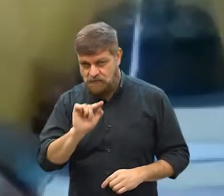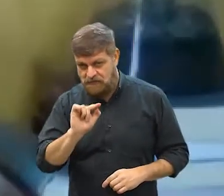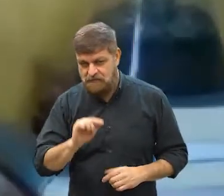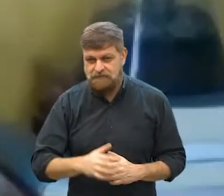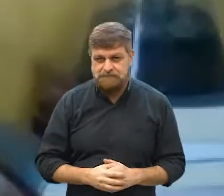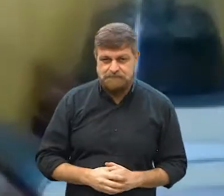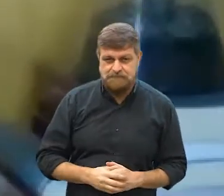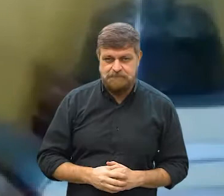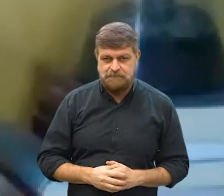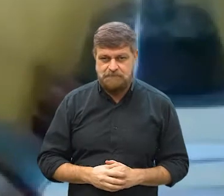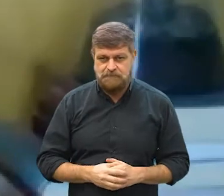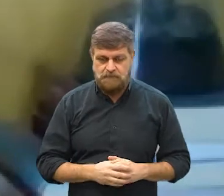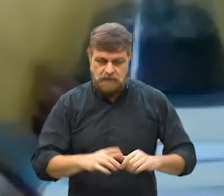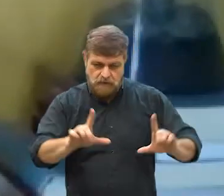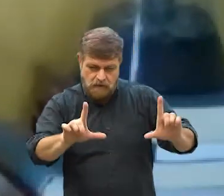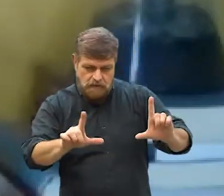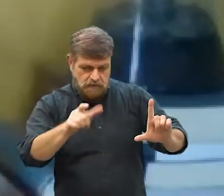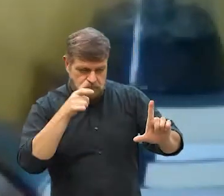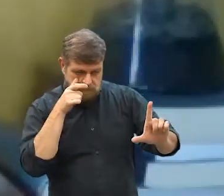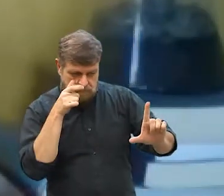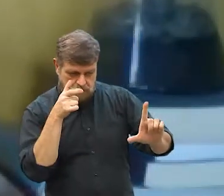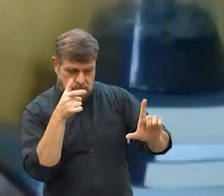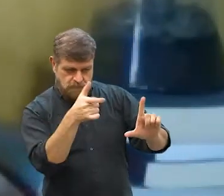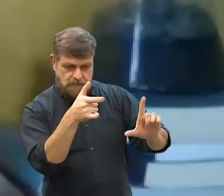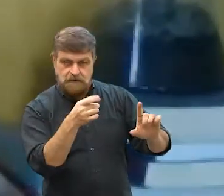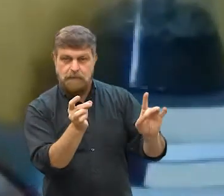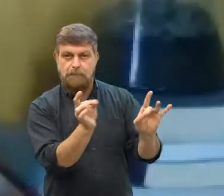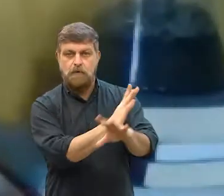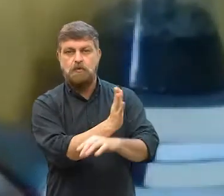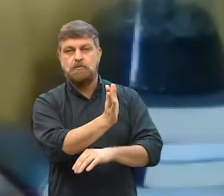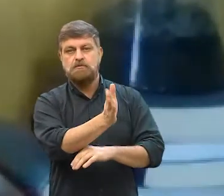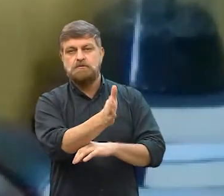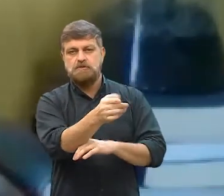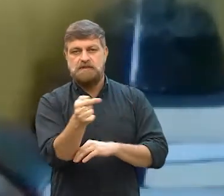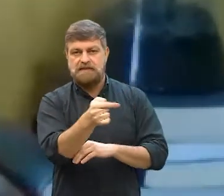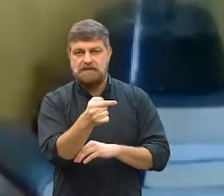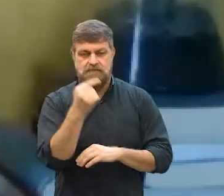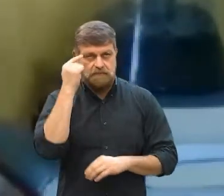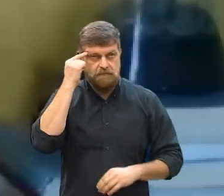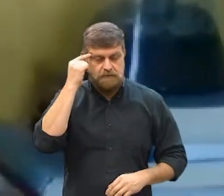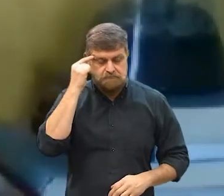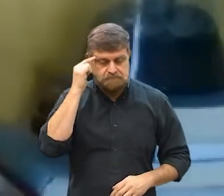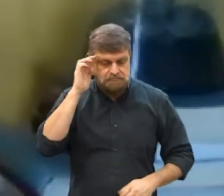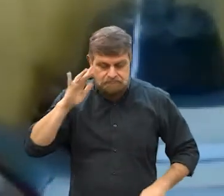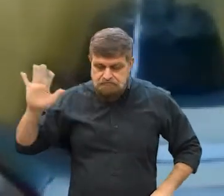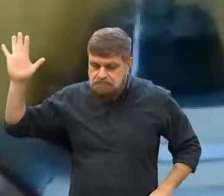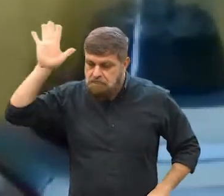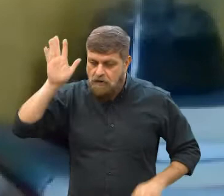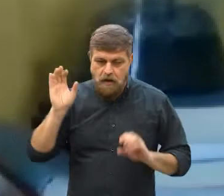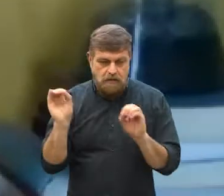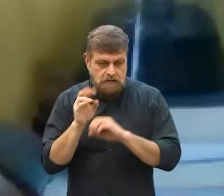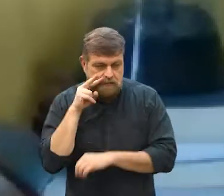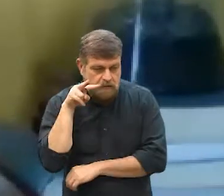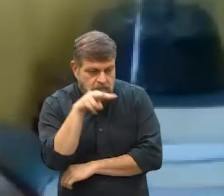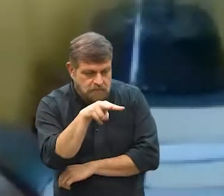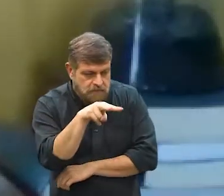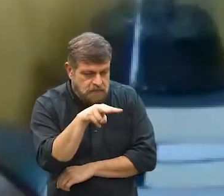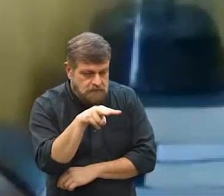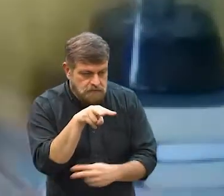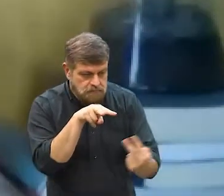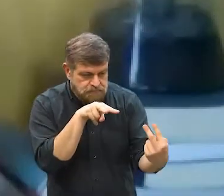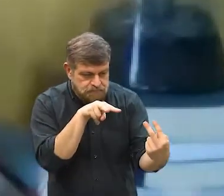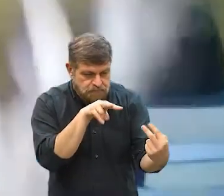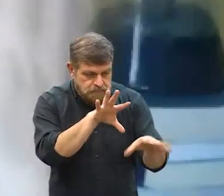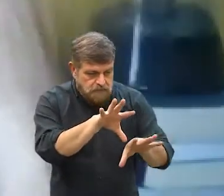quando eu recebi um produto televisivo eu recebi pronto eu não monto imagem na minha cabeça eu não não quê os